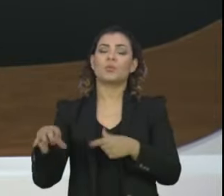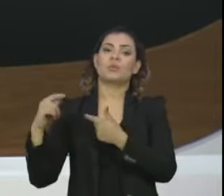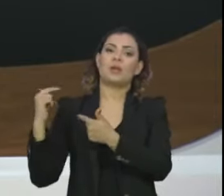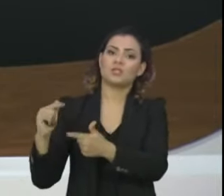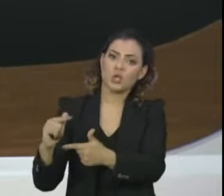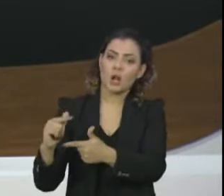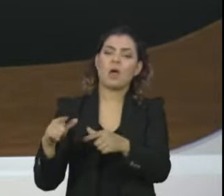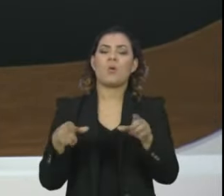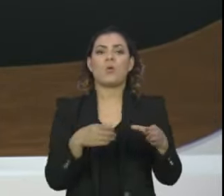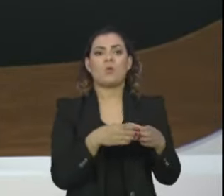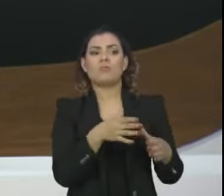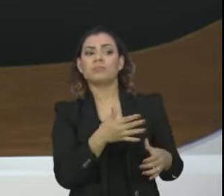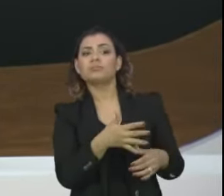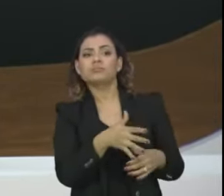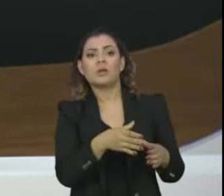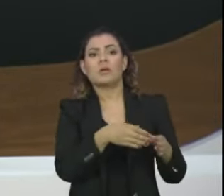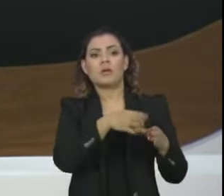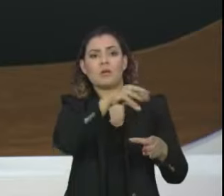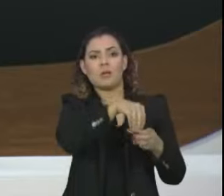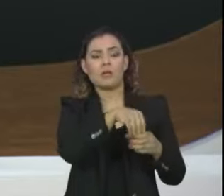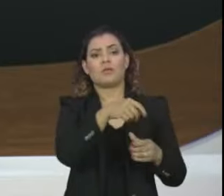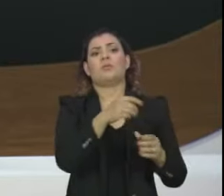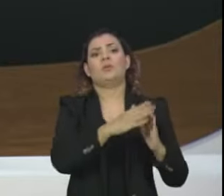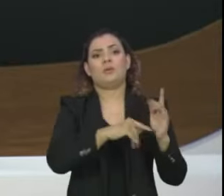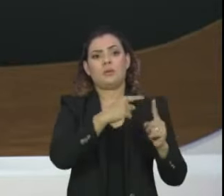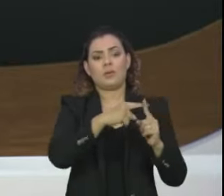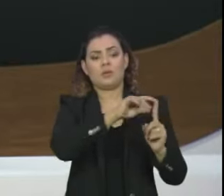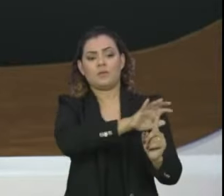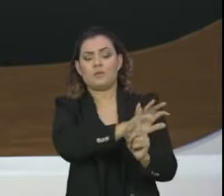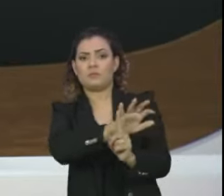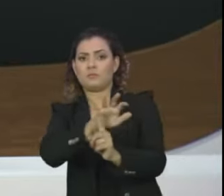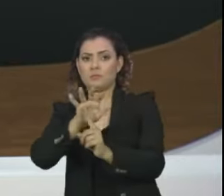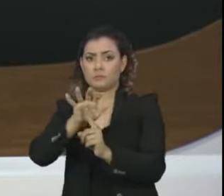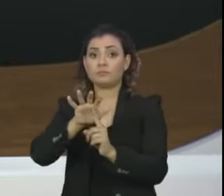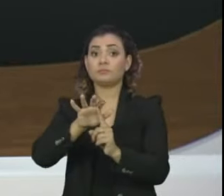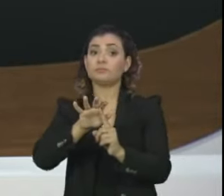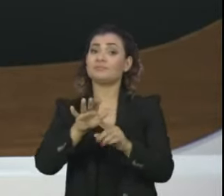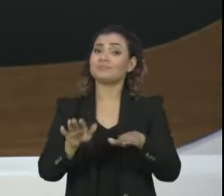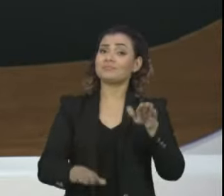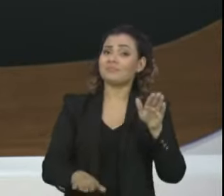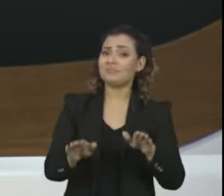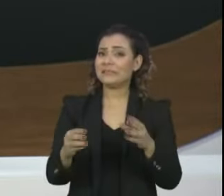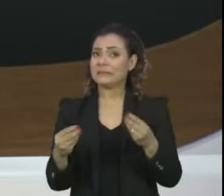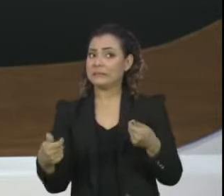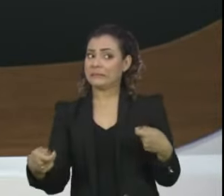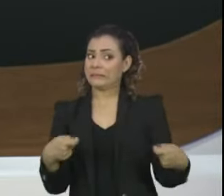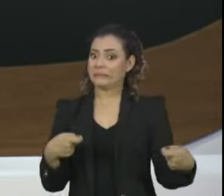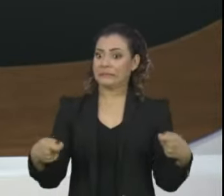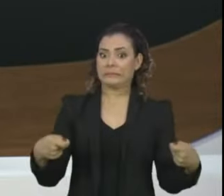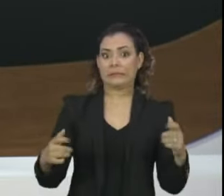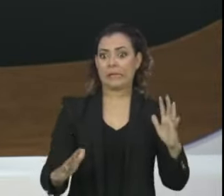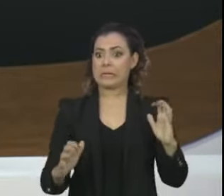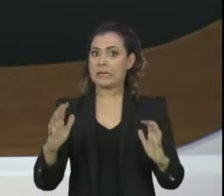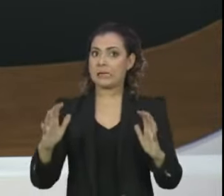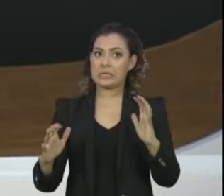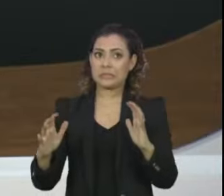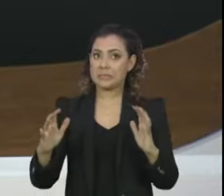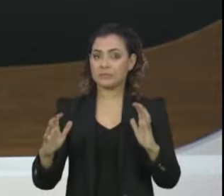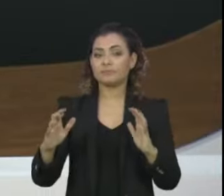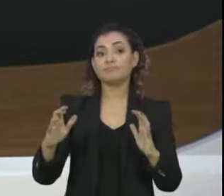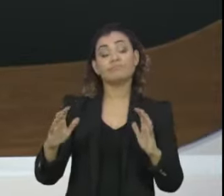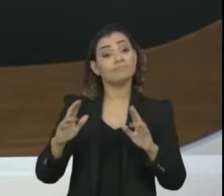e conservadores na Cúpula da igreja e como ela se reflete em reações muitas vezes acaloradas é o papado de